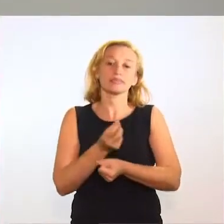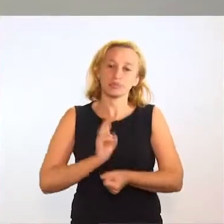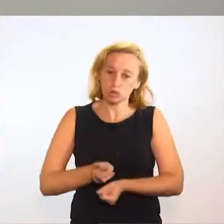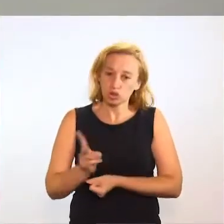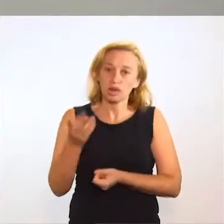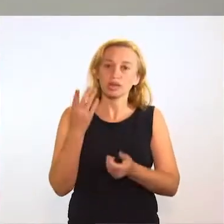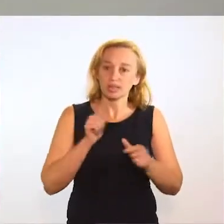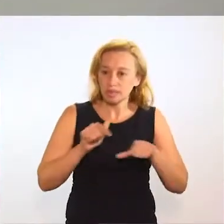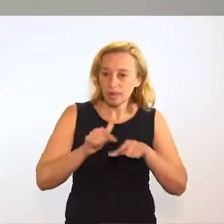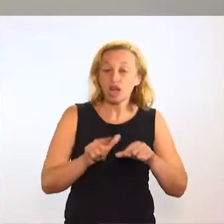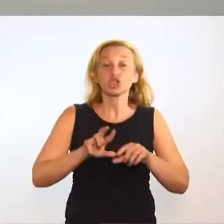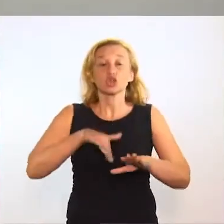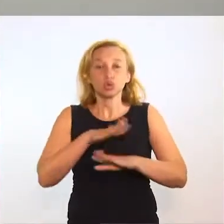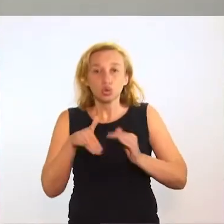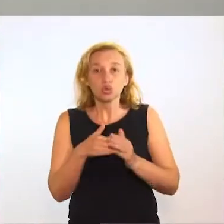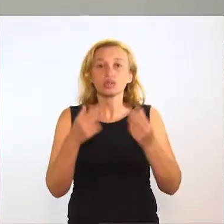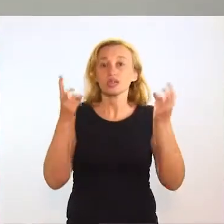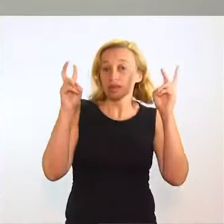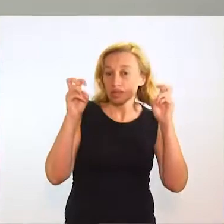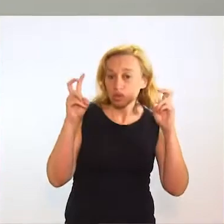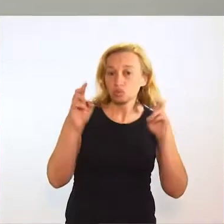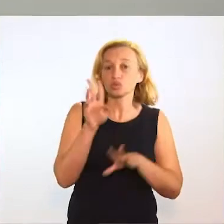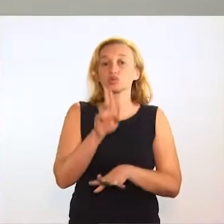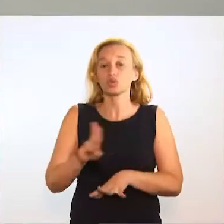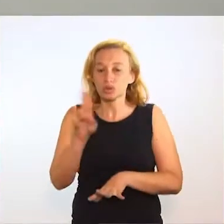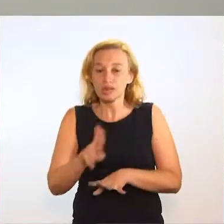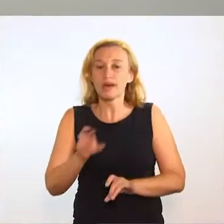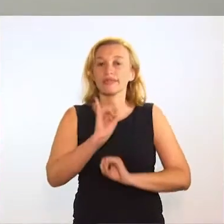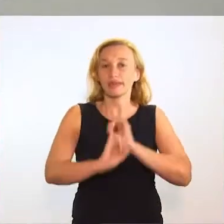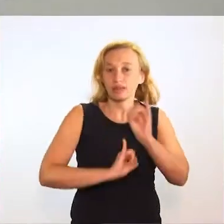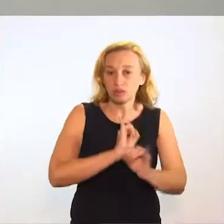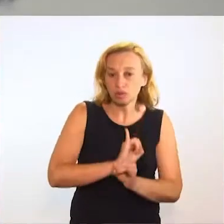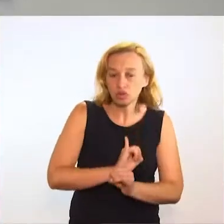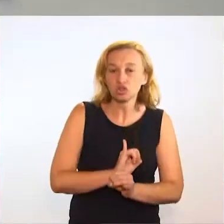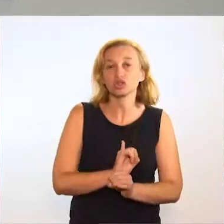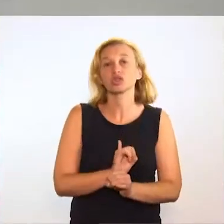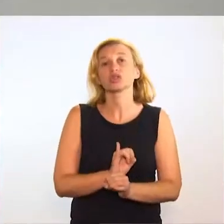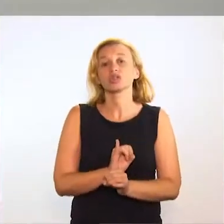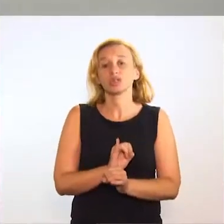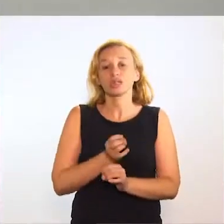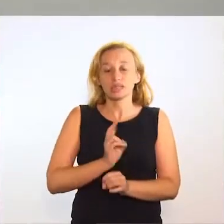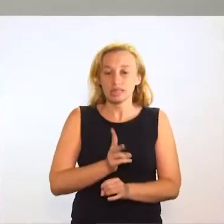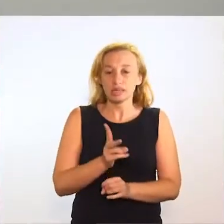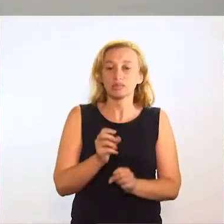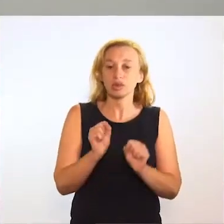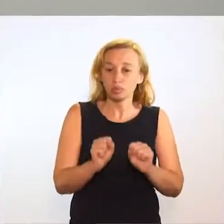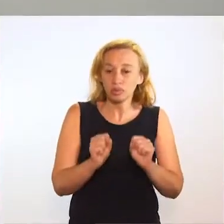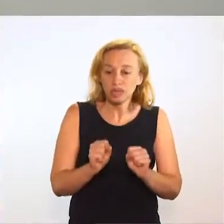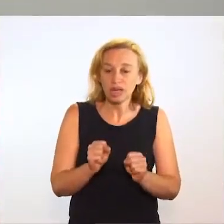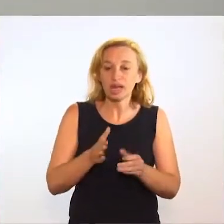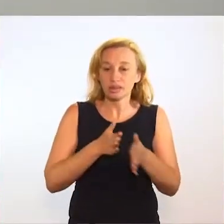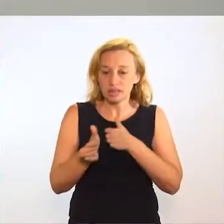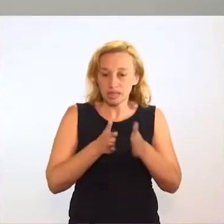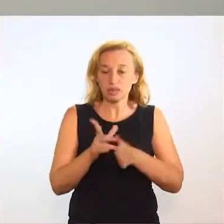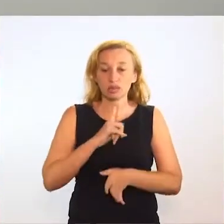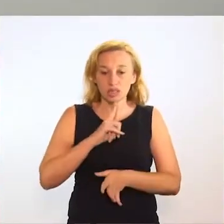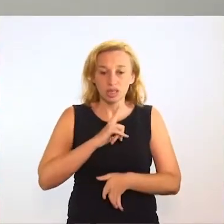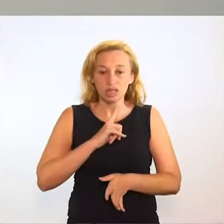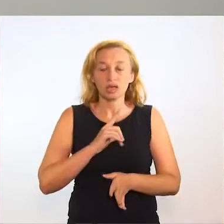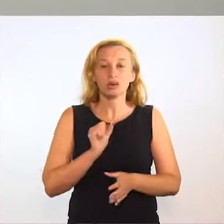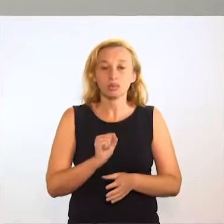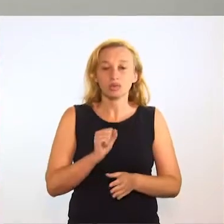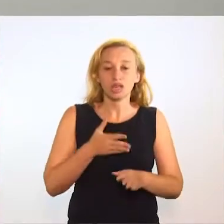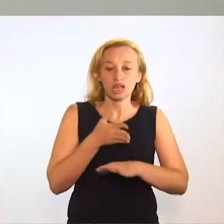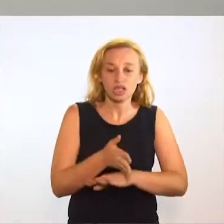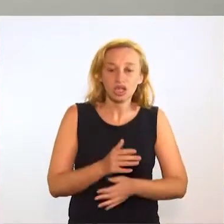que continuar trabalhando. Então, era toda essa questão de utilizar a tecnologia da medida do possível e da medida que elas tivessem acesso para que